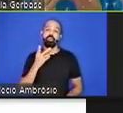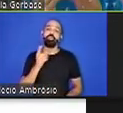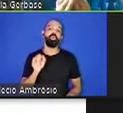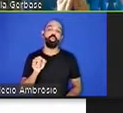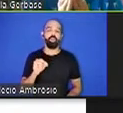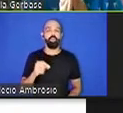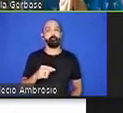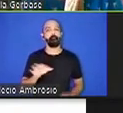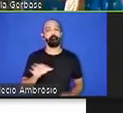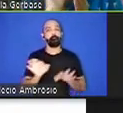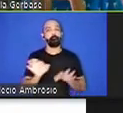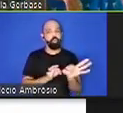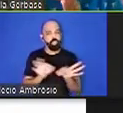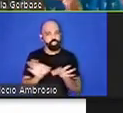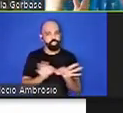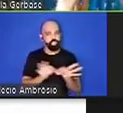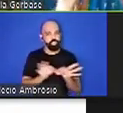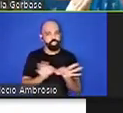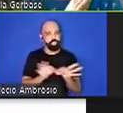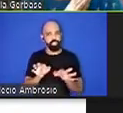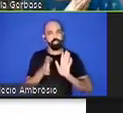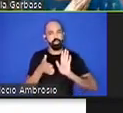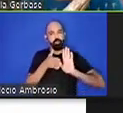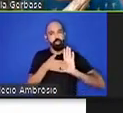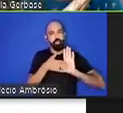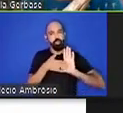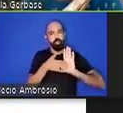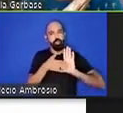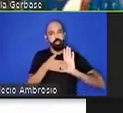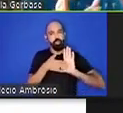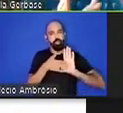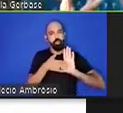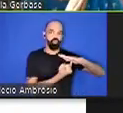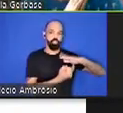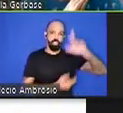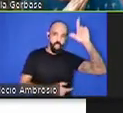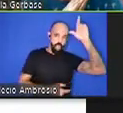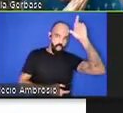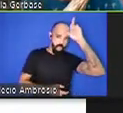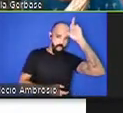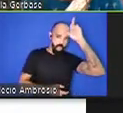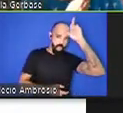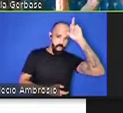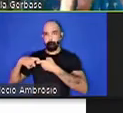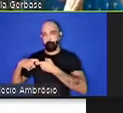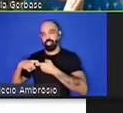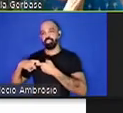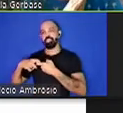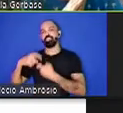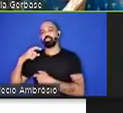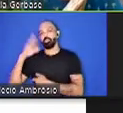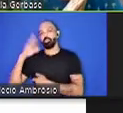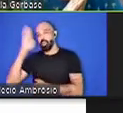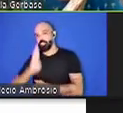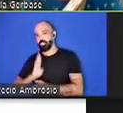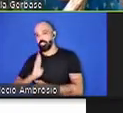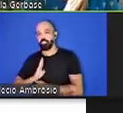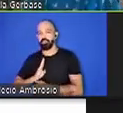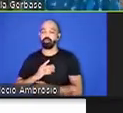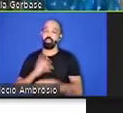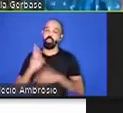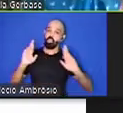têm como proponentes instituições alemãs em parceria com instituições brasileiras, estamos na forte torcida para que algum centro venha para o